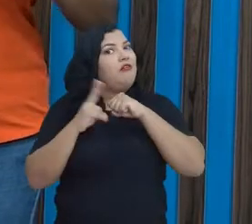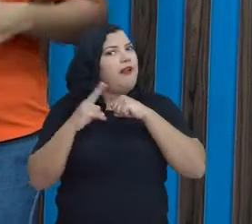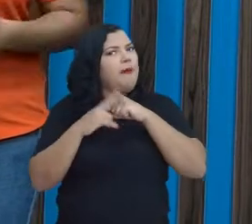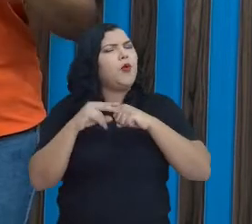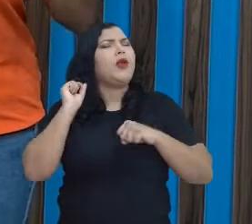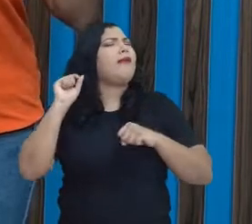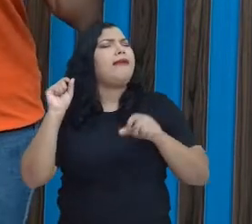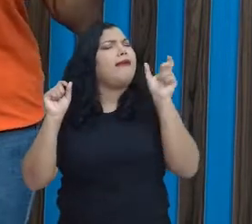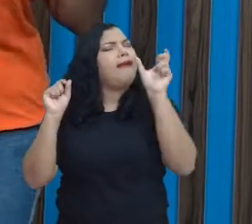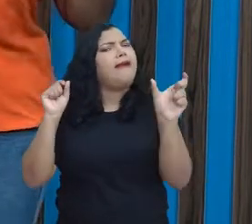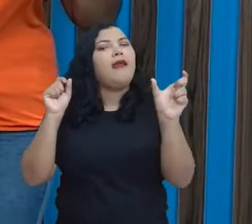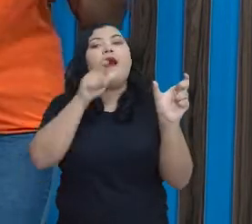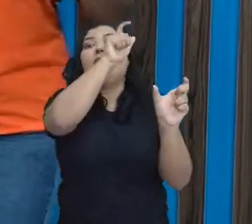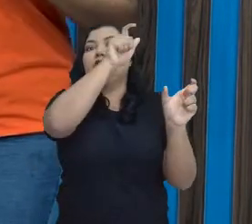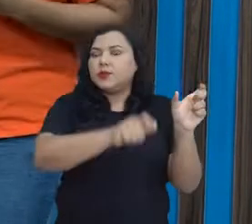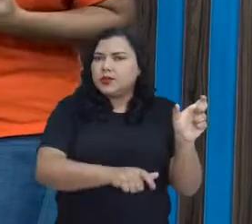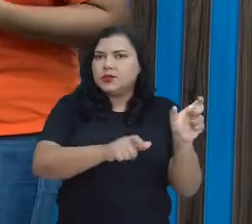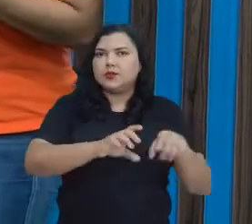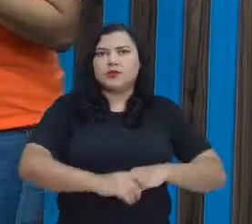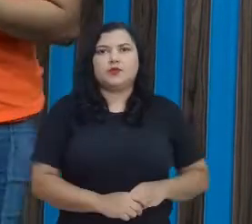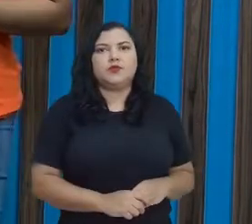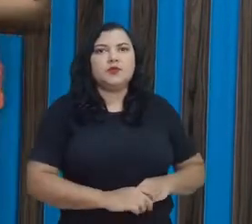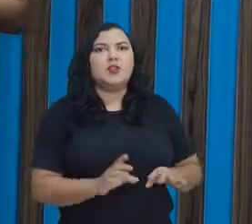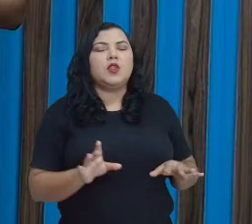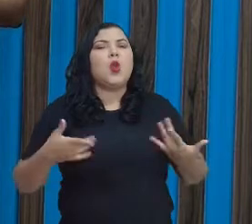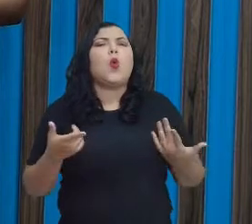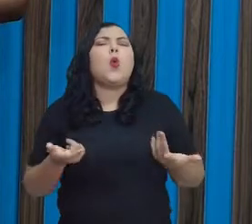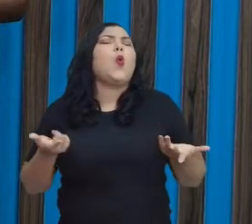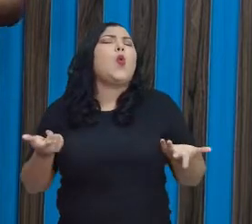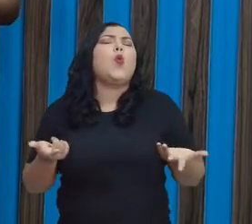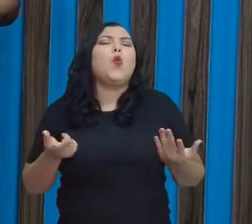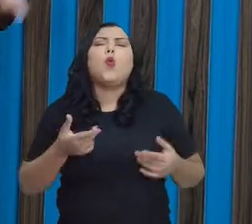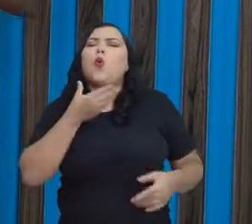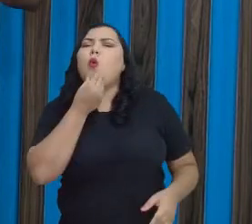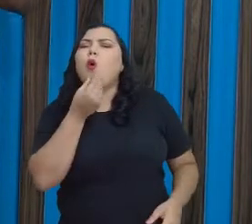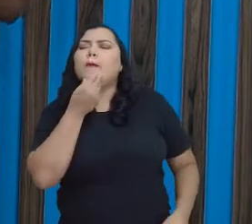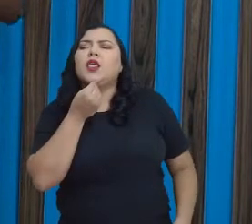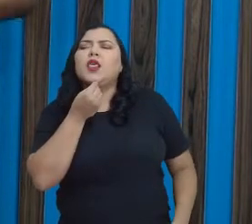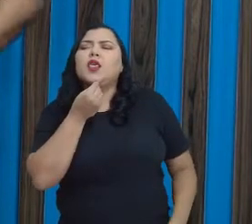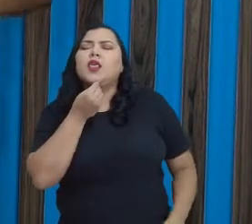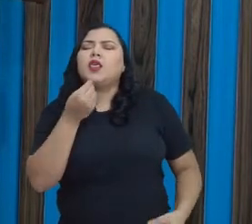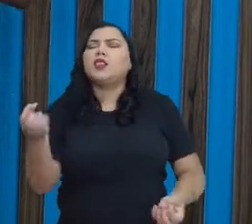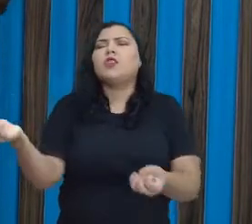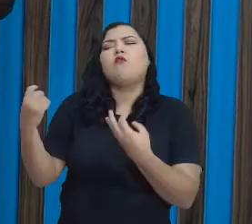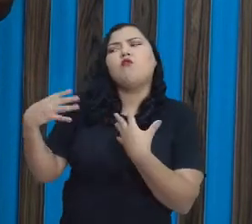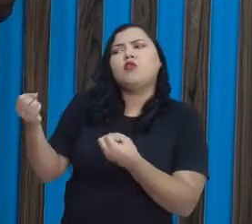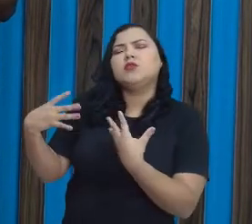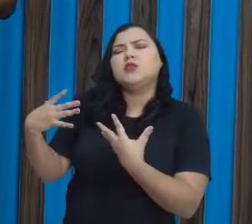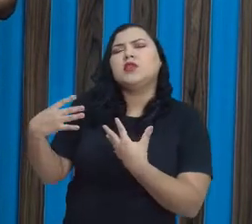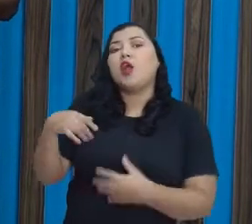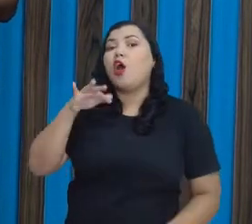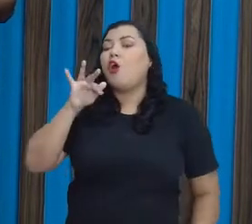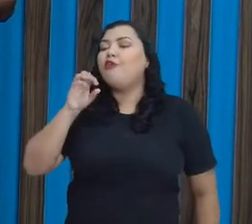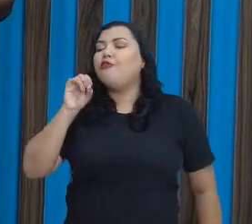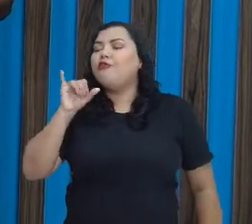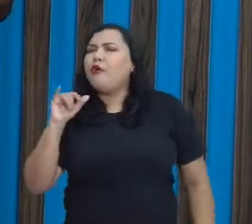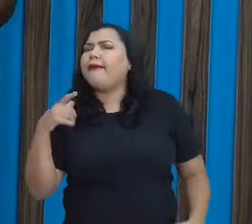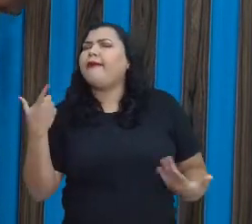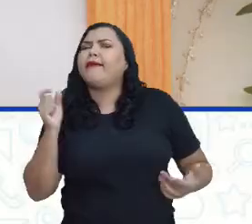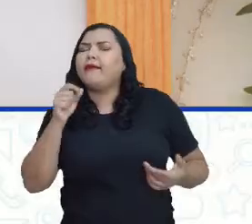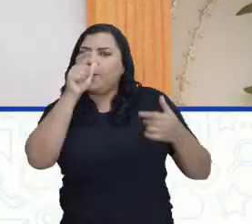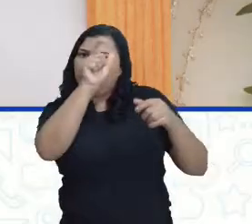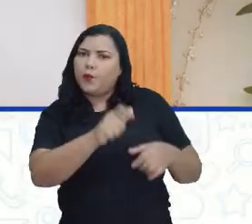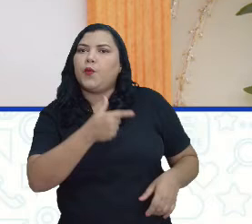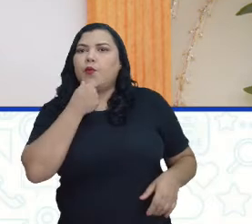são obrigados? As pessoas. Quando eu digo o homem não foi ensinado, quem não foi ensinado? O homem. Quando eu digo que